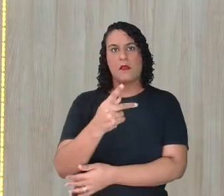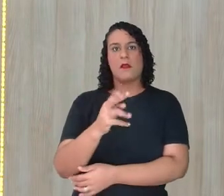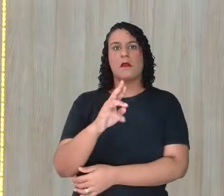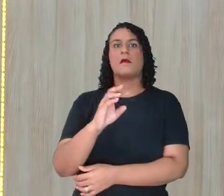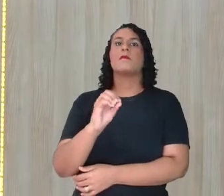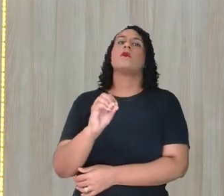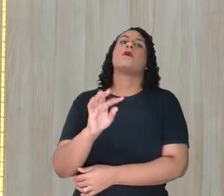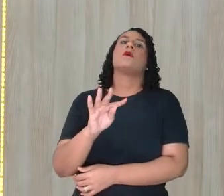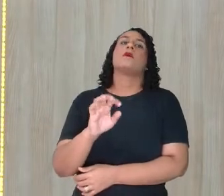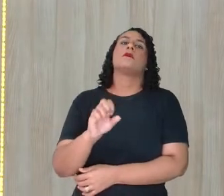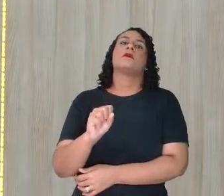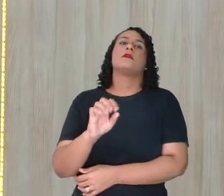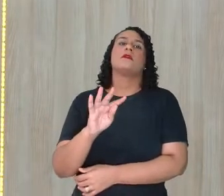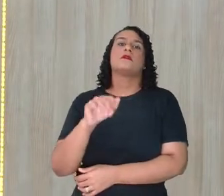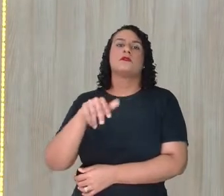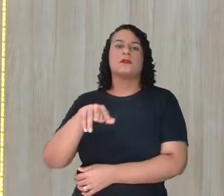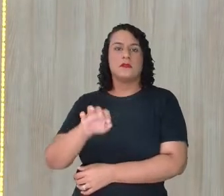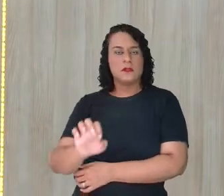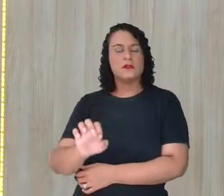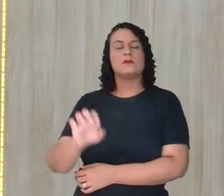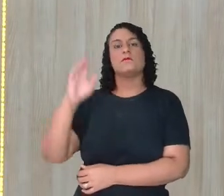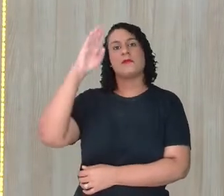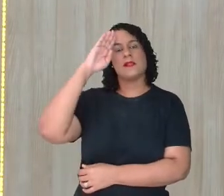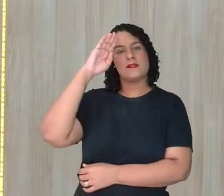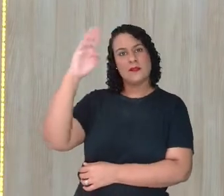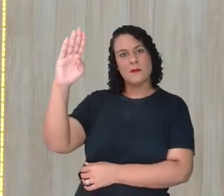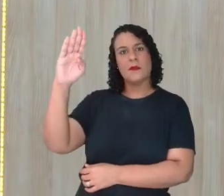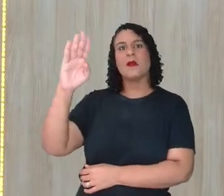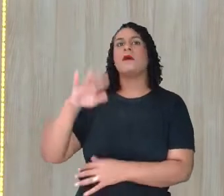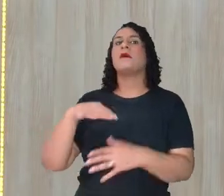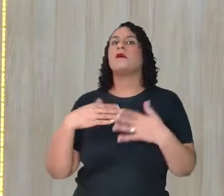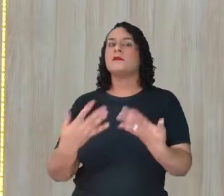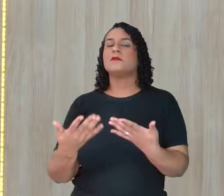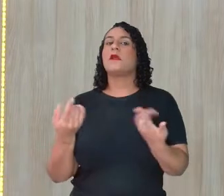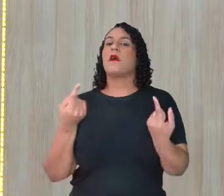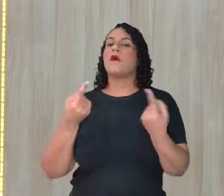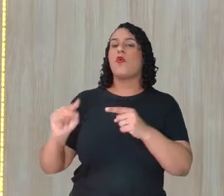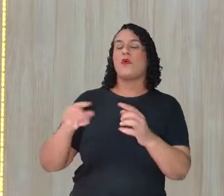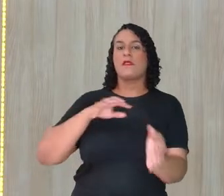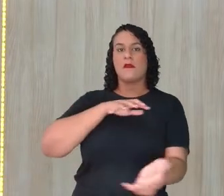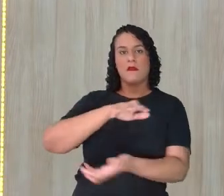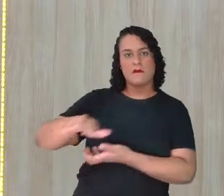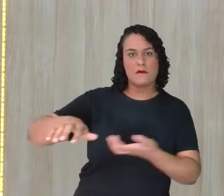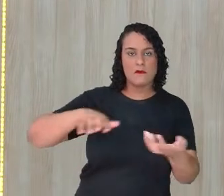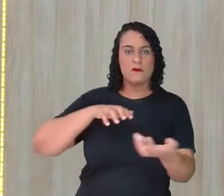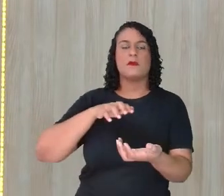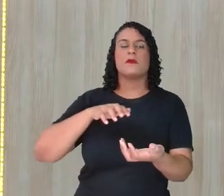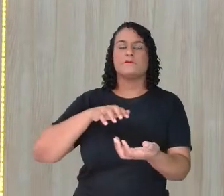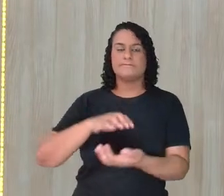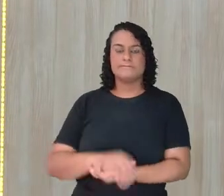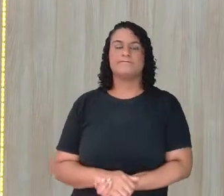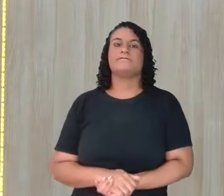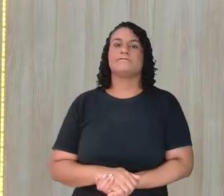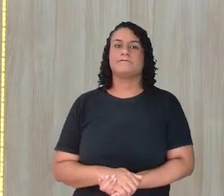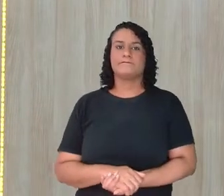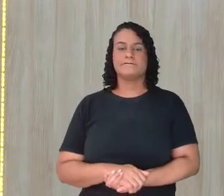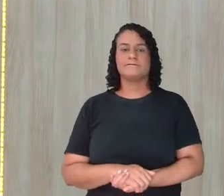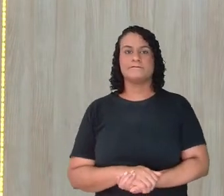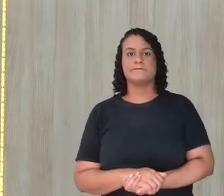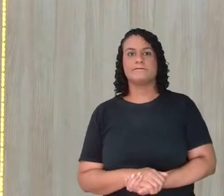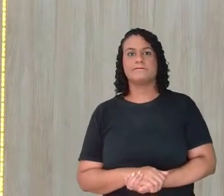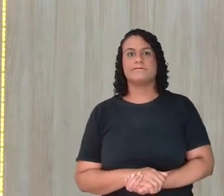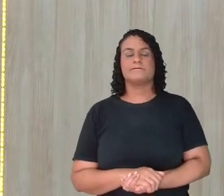protestante, principalmente com a questão da contra-reforma, Concílio de Trento, tudo. Então,